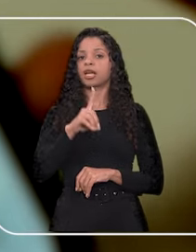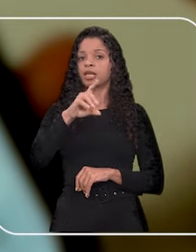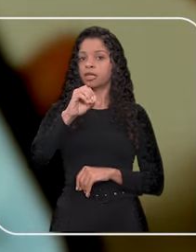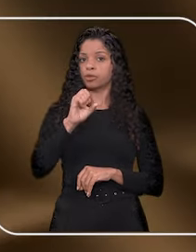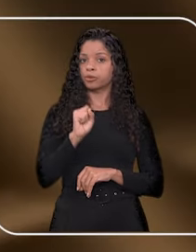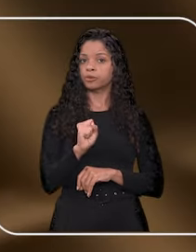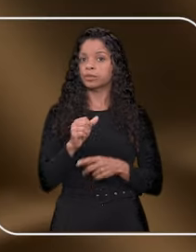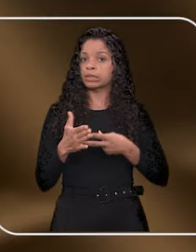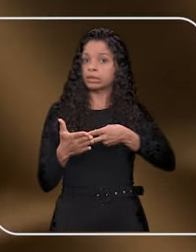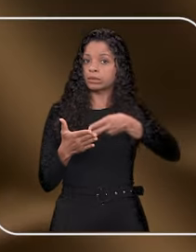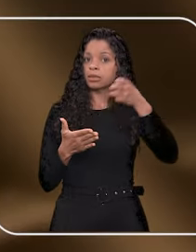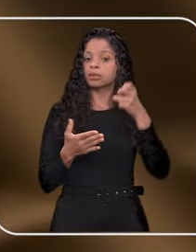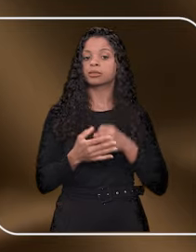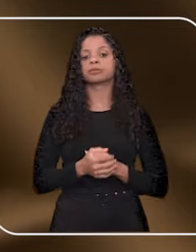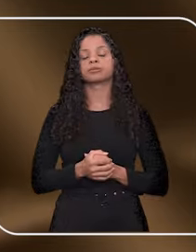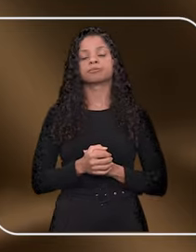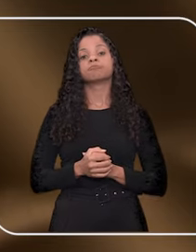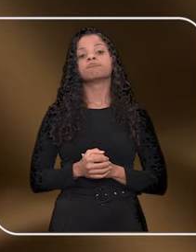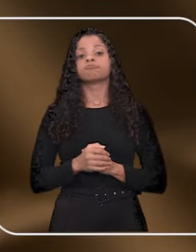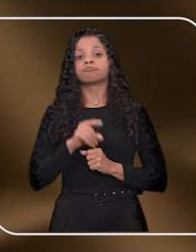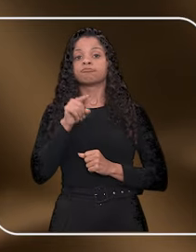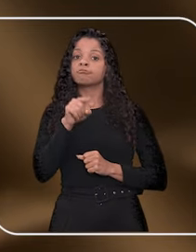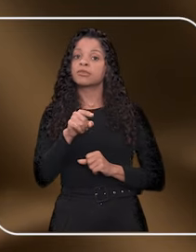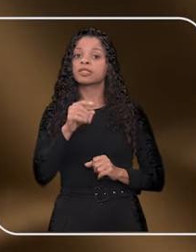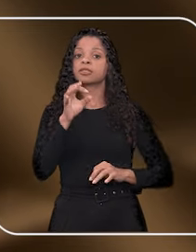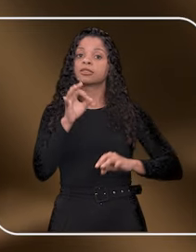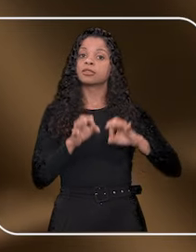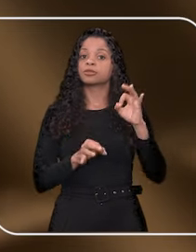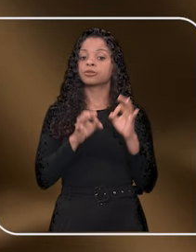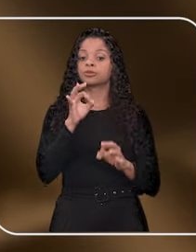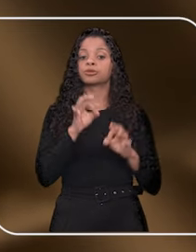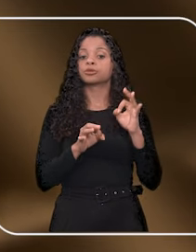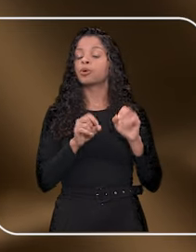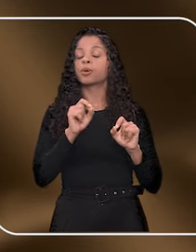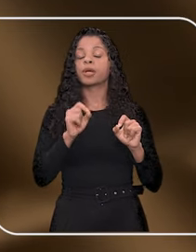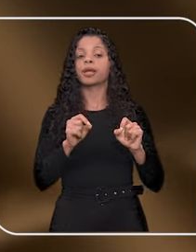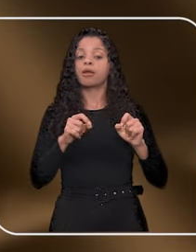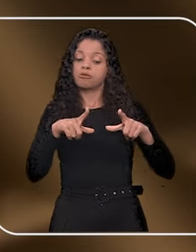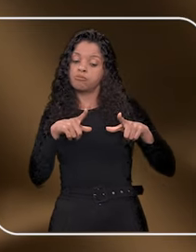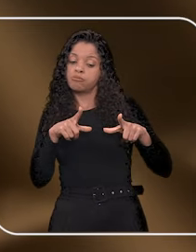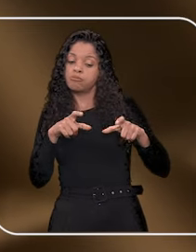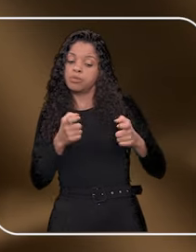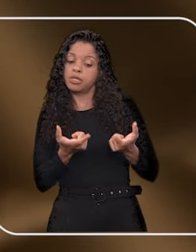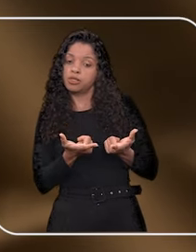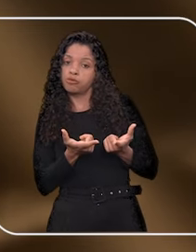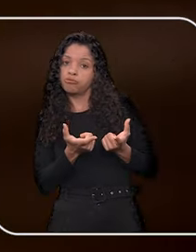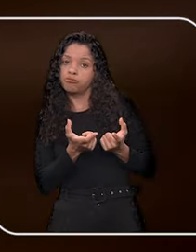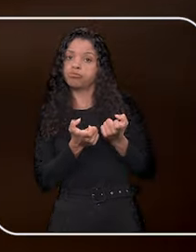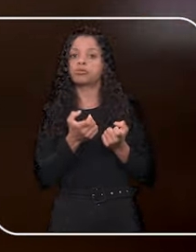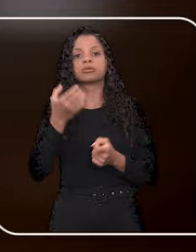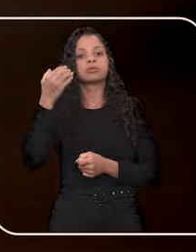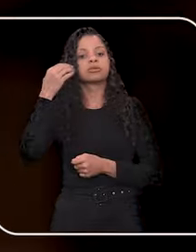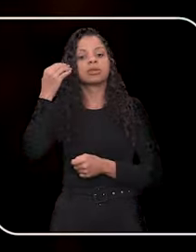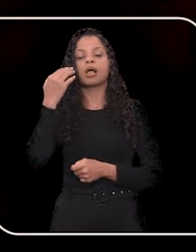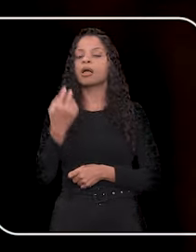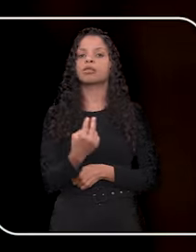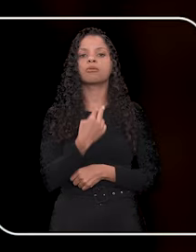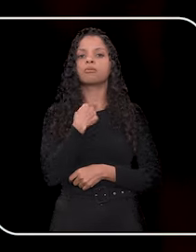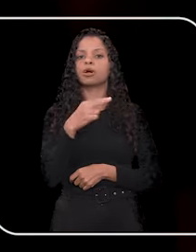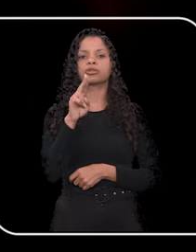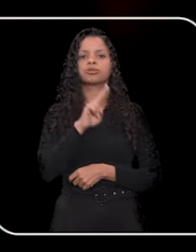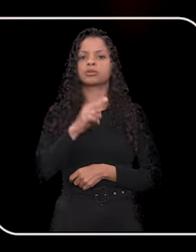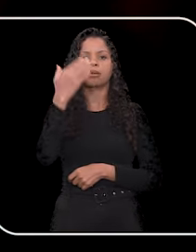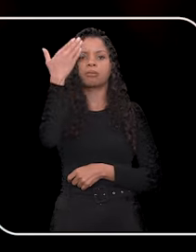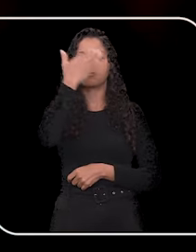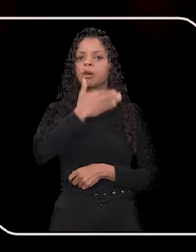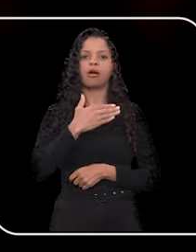extraídos no caso julgado pelo STJ os ministros consideraram que os prints de WhatsApp obtidos pela polícia em um celular não